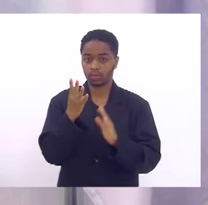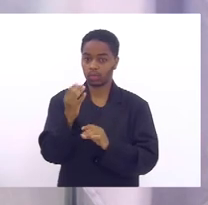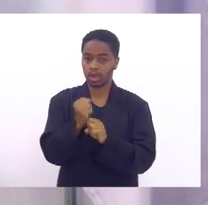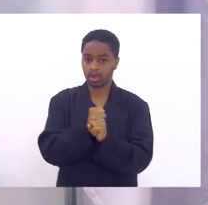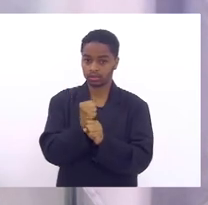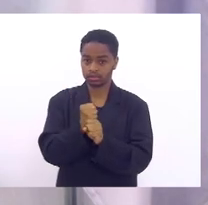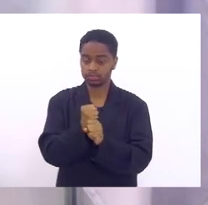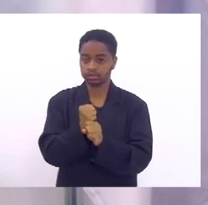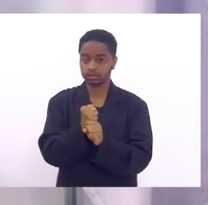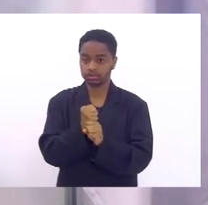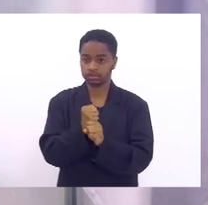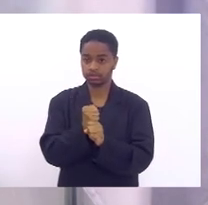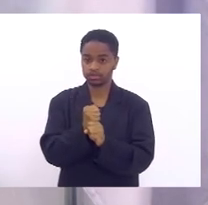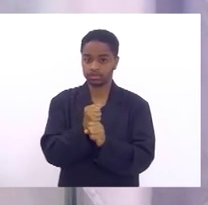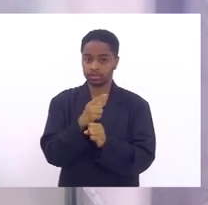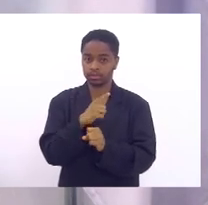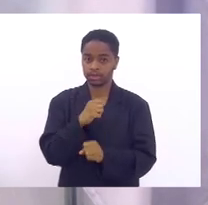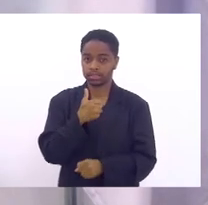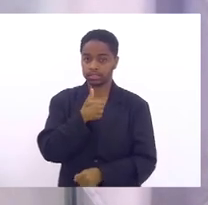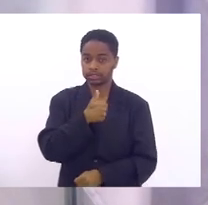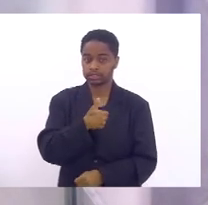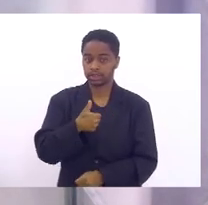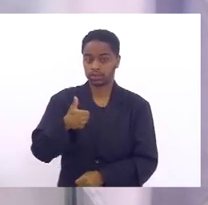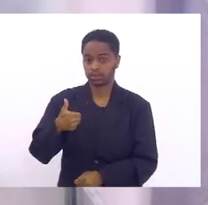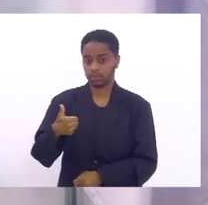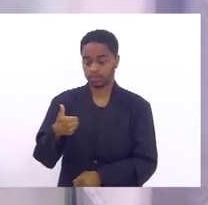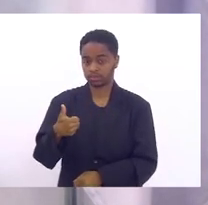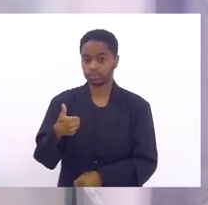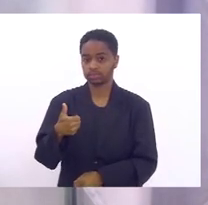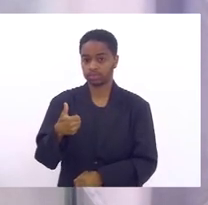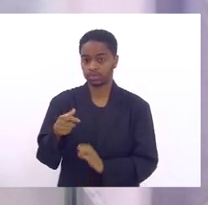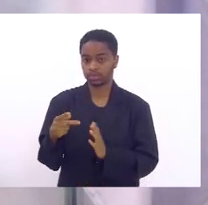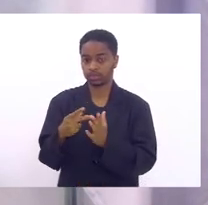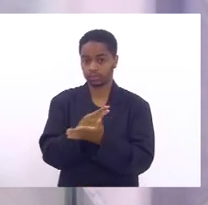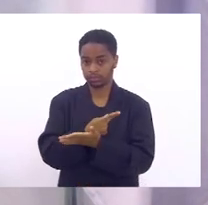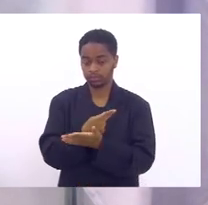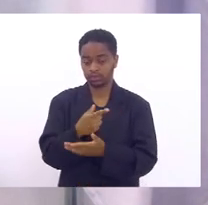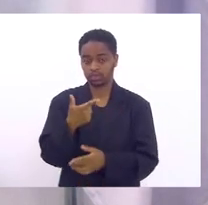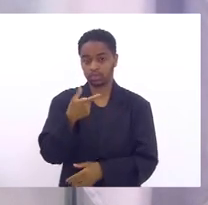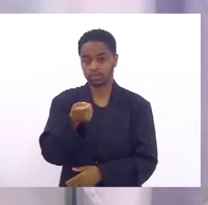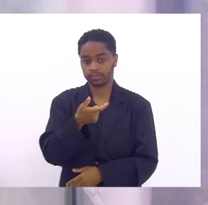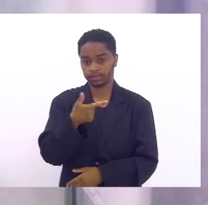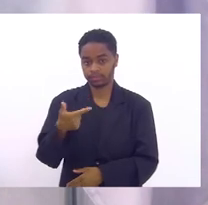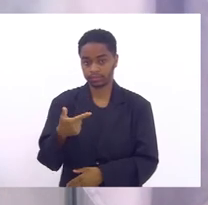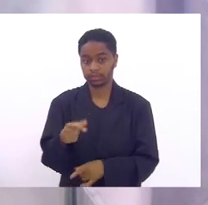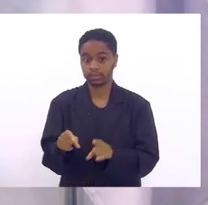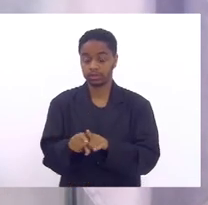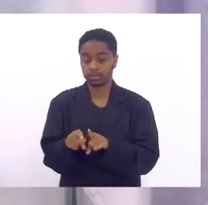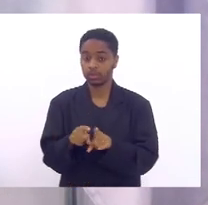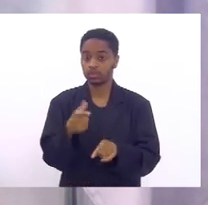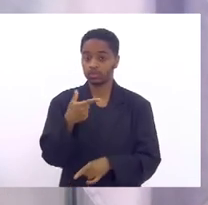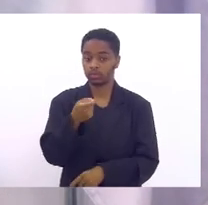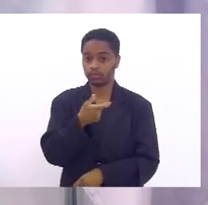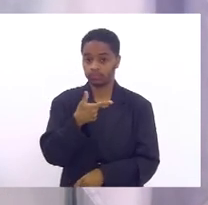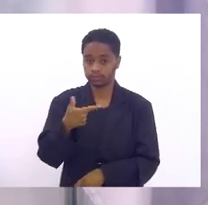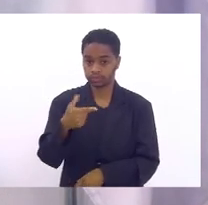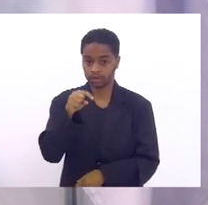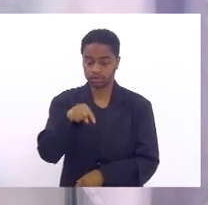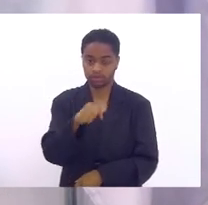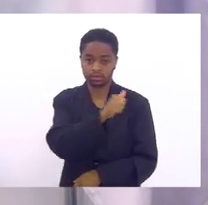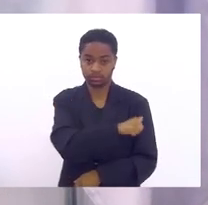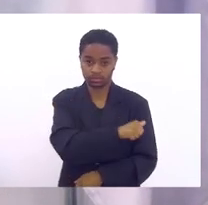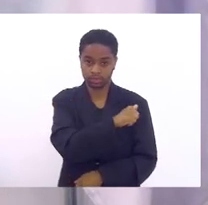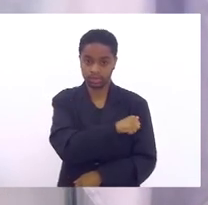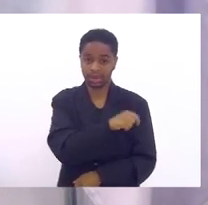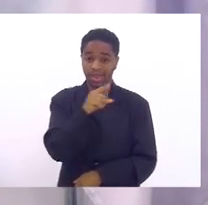com 111 casos em 2022 no mesmo ano o estado do Rio de Janeiro